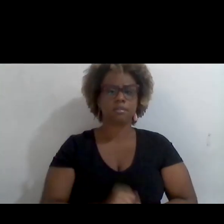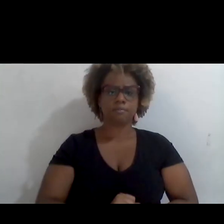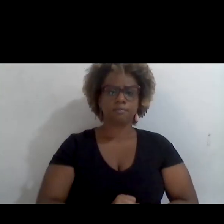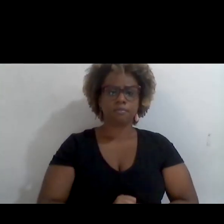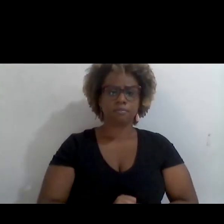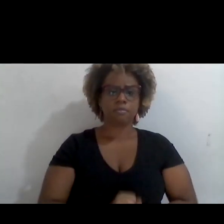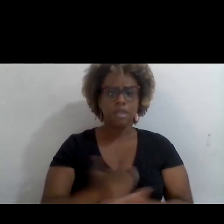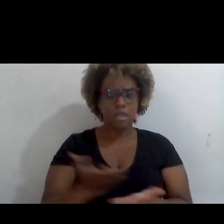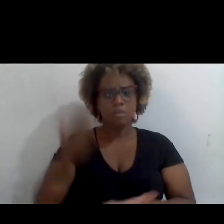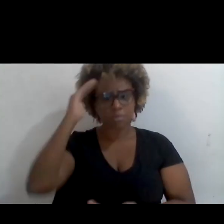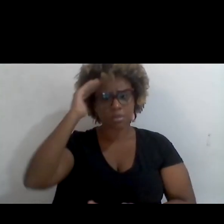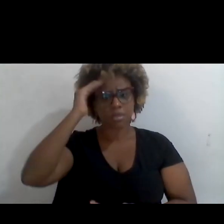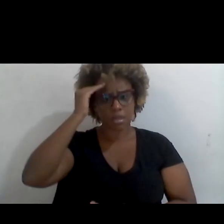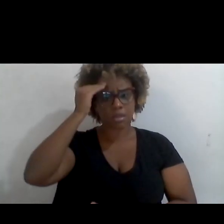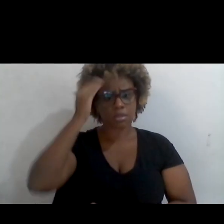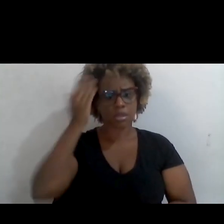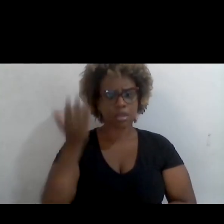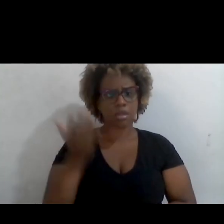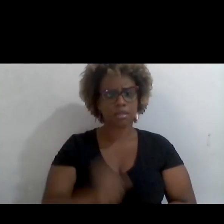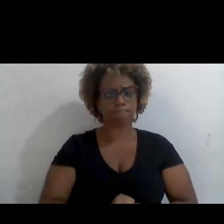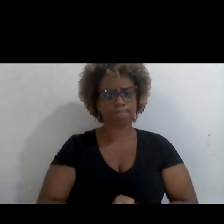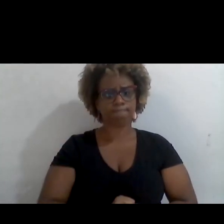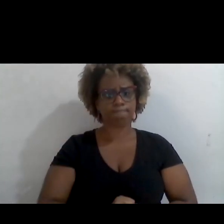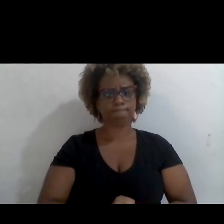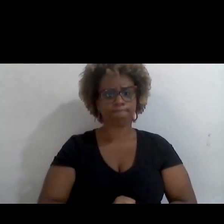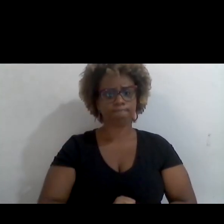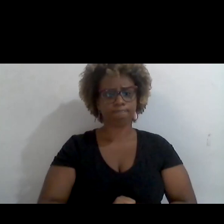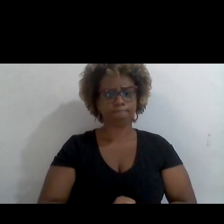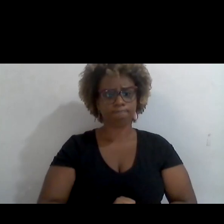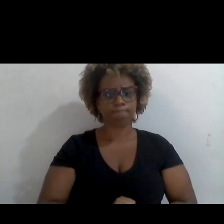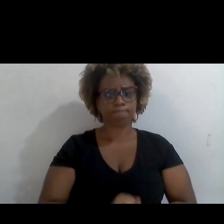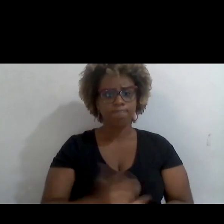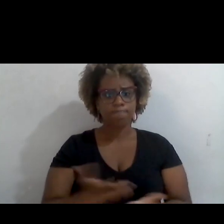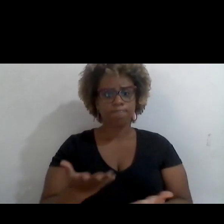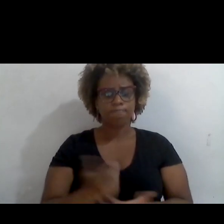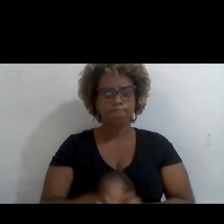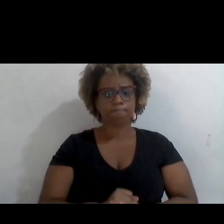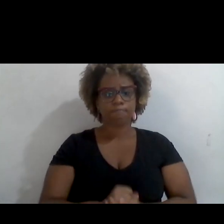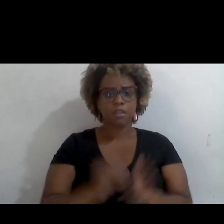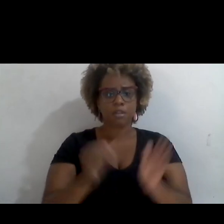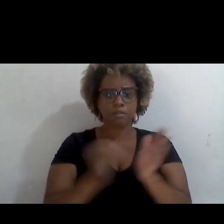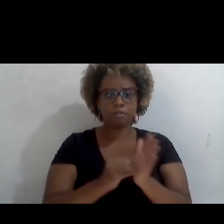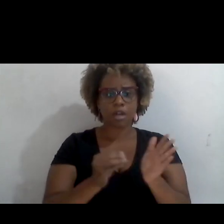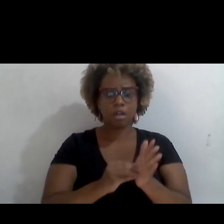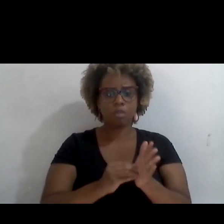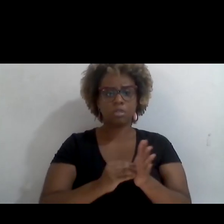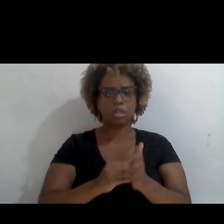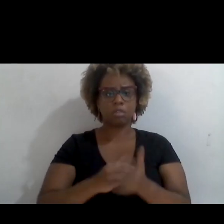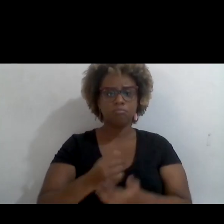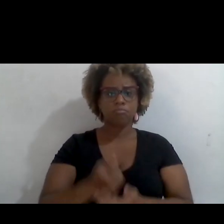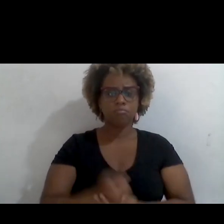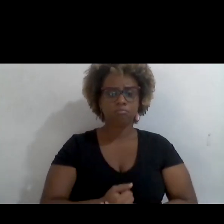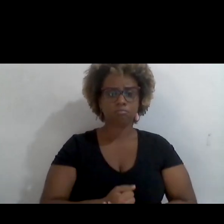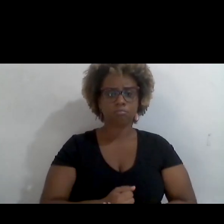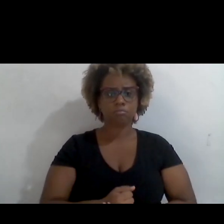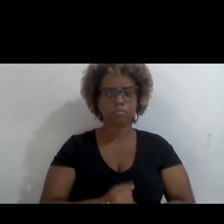disso, eu sinto... É isso, mas também sentir falta de uma escuta de nossa parte inicial, enquanto